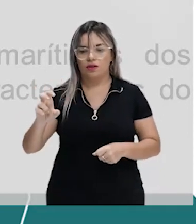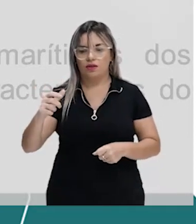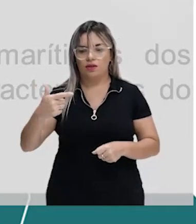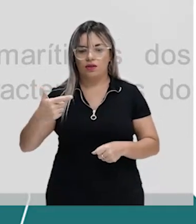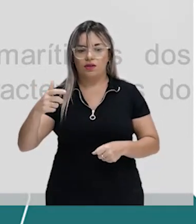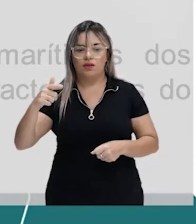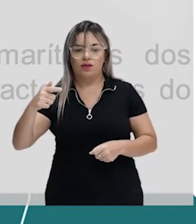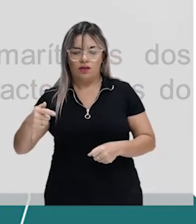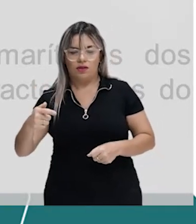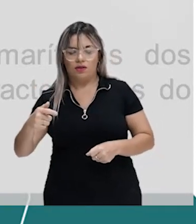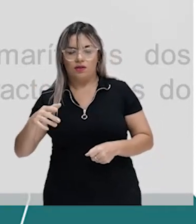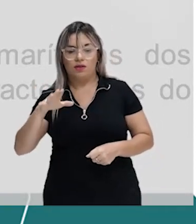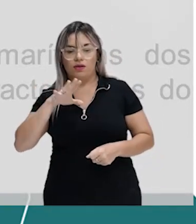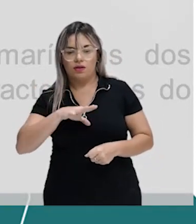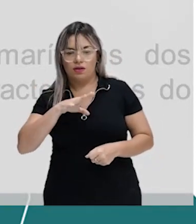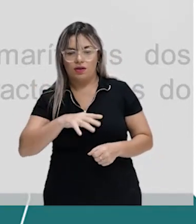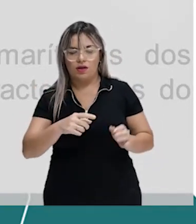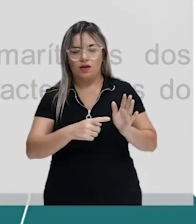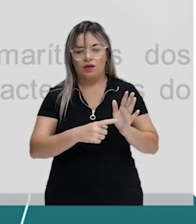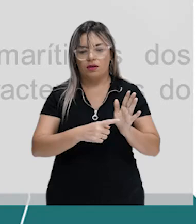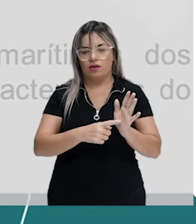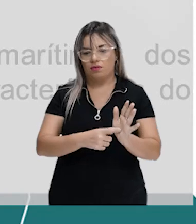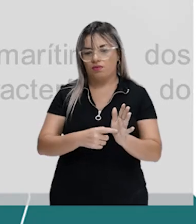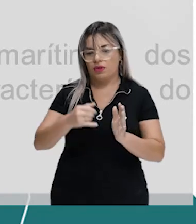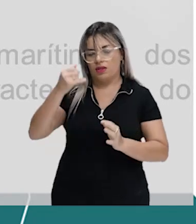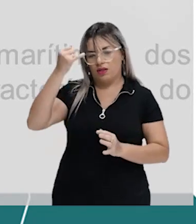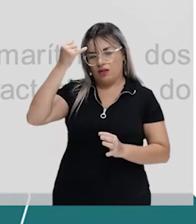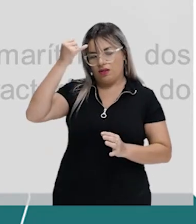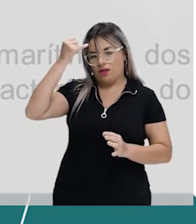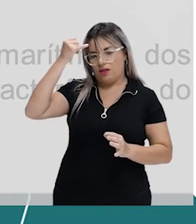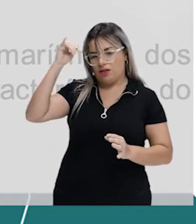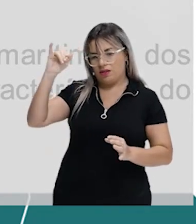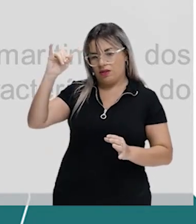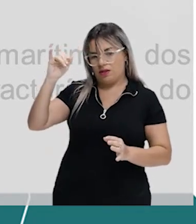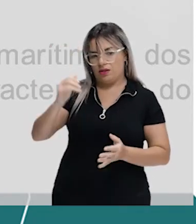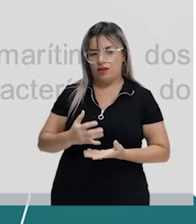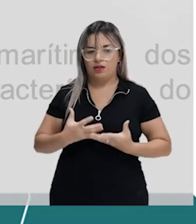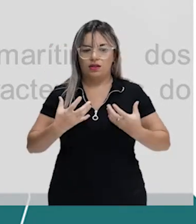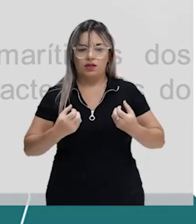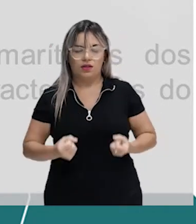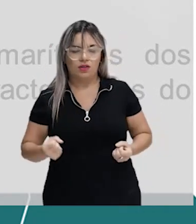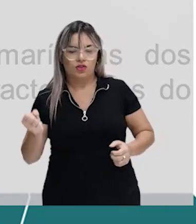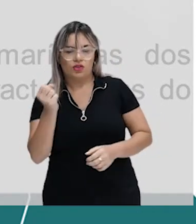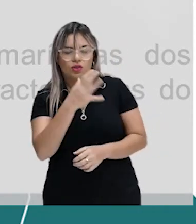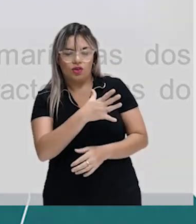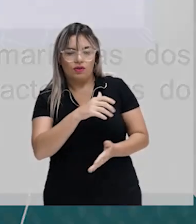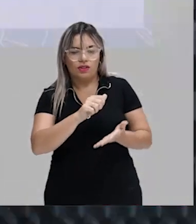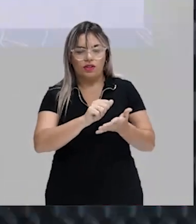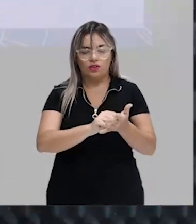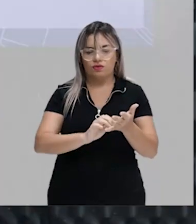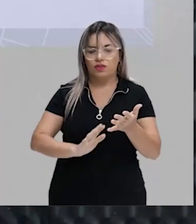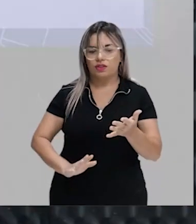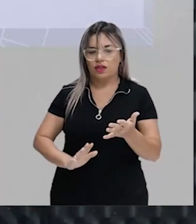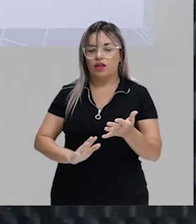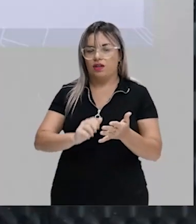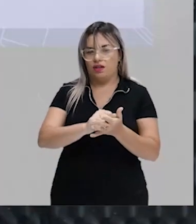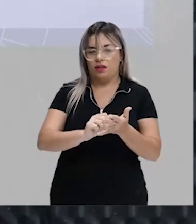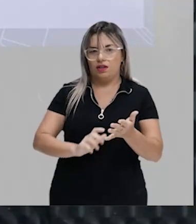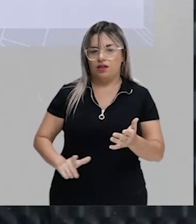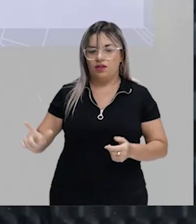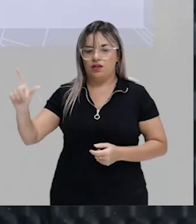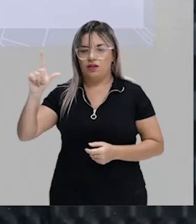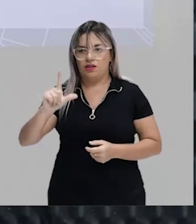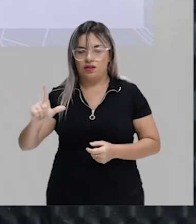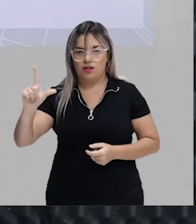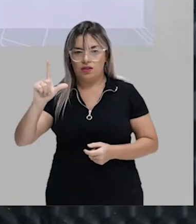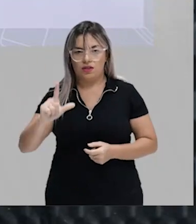ideias literárias. Aí a gente vai ter também o soneto, que é um poema de